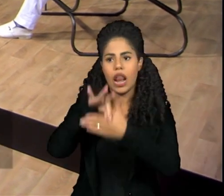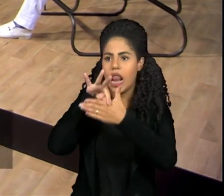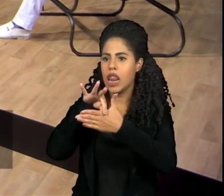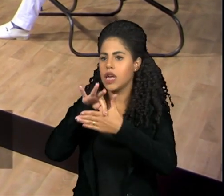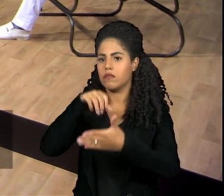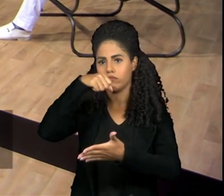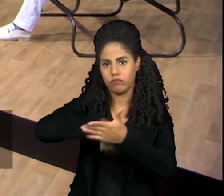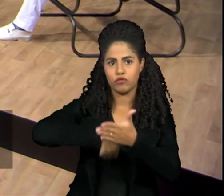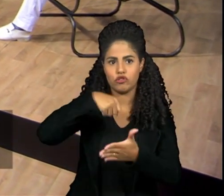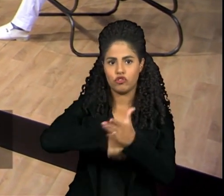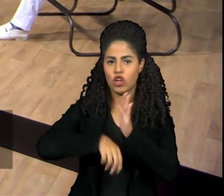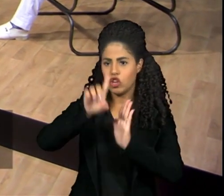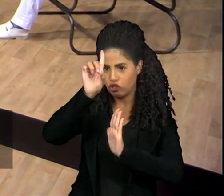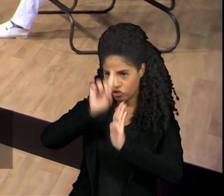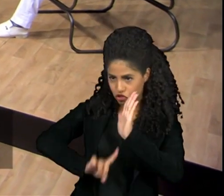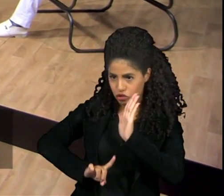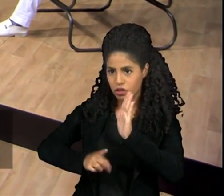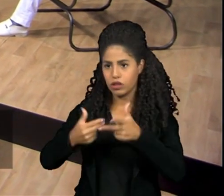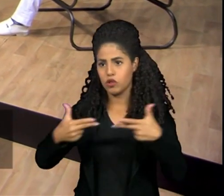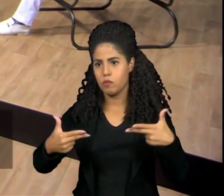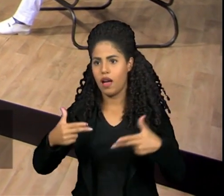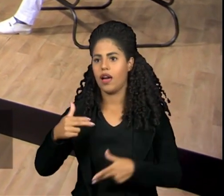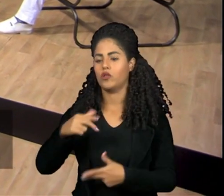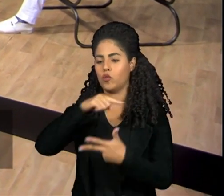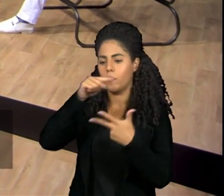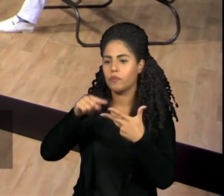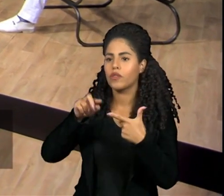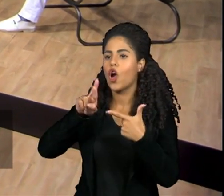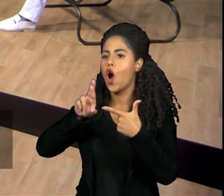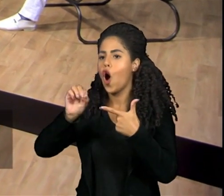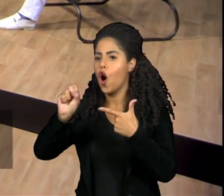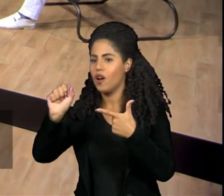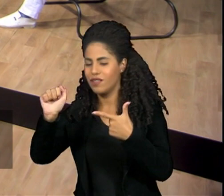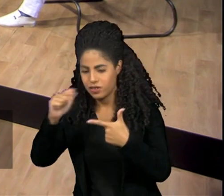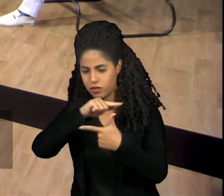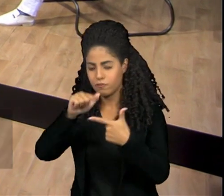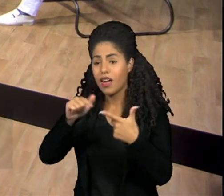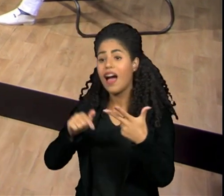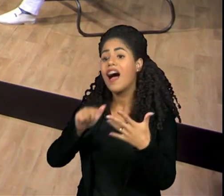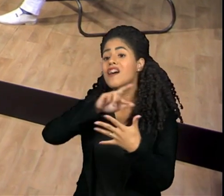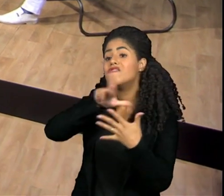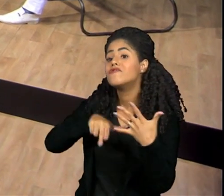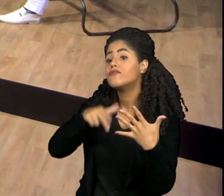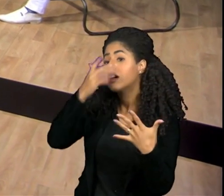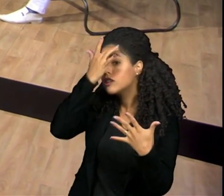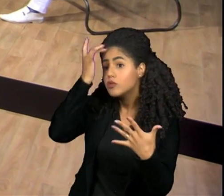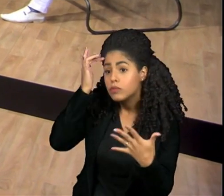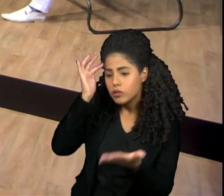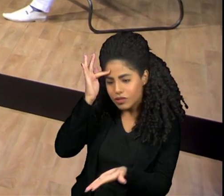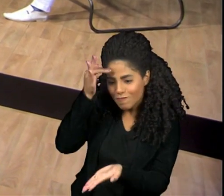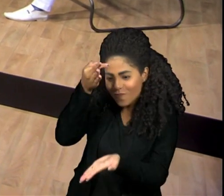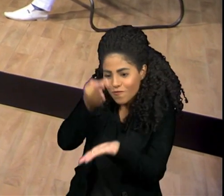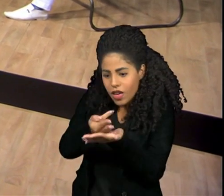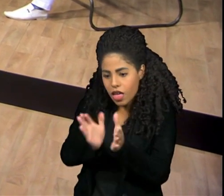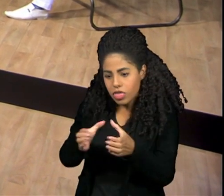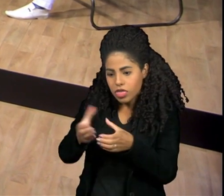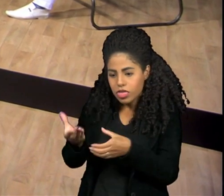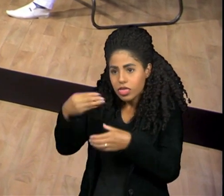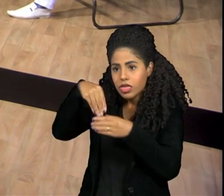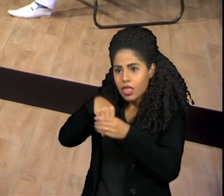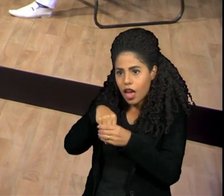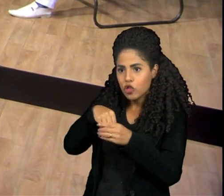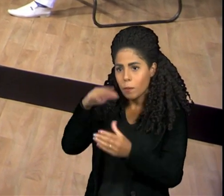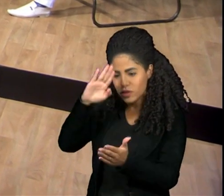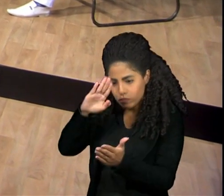pelos direitos civis. A própria Rosa Parks era metodista. Então, existe também dentro da fé cristã um grupo enorme